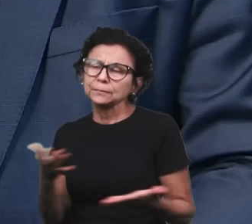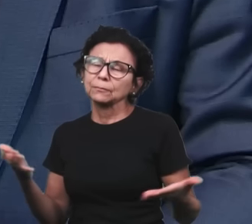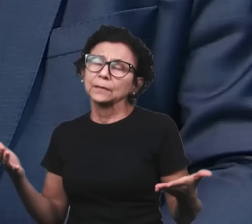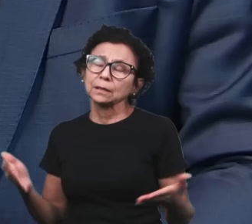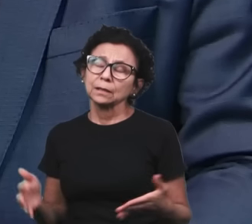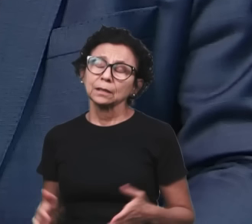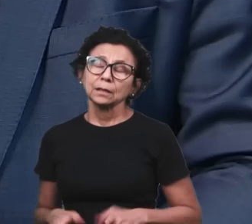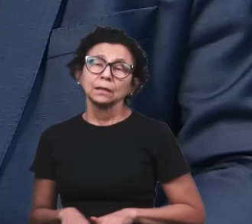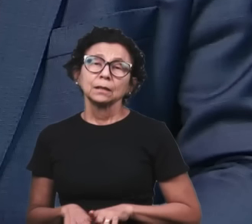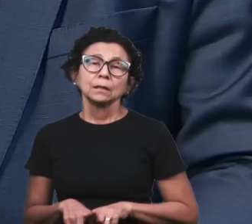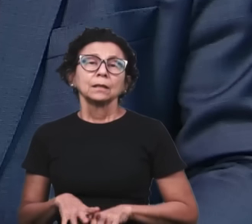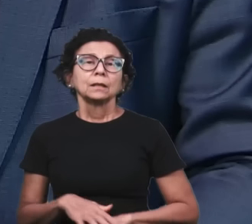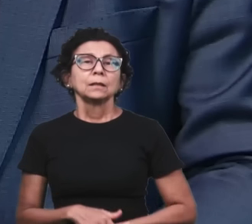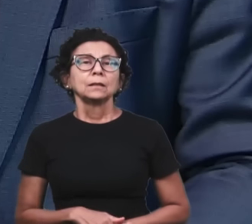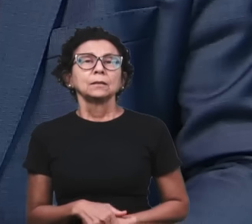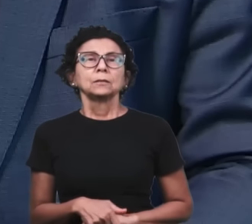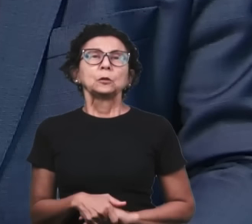inclusive,